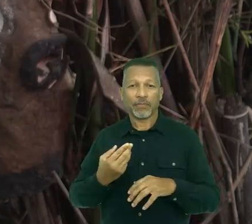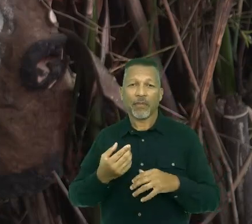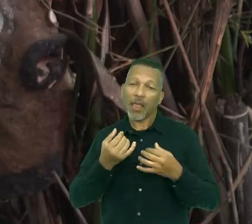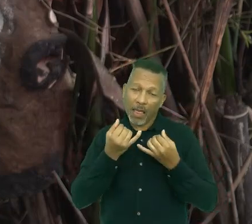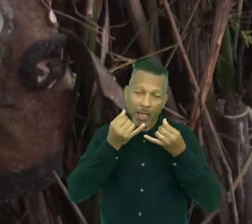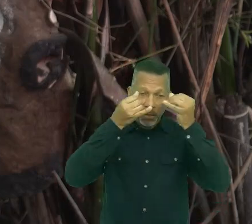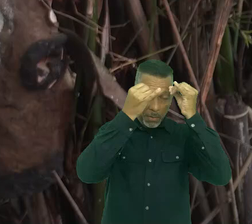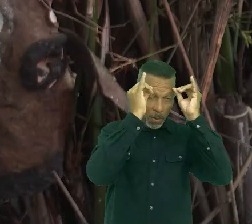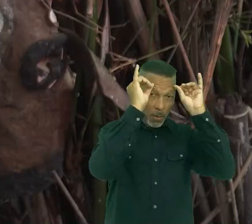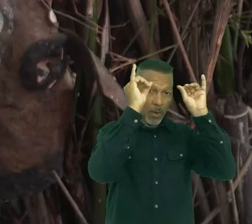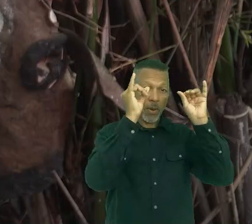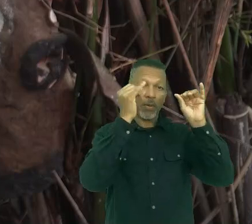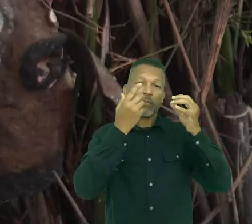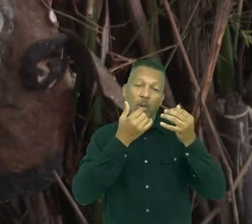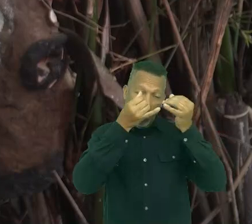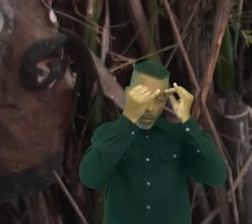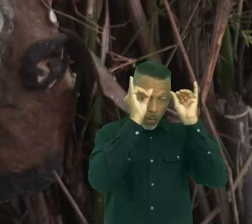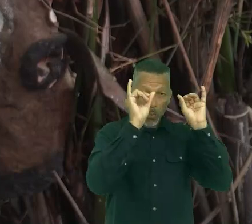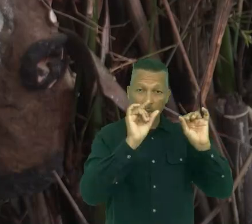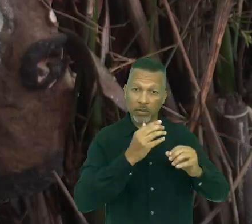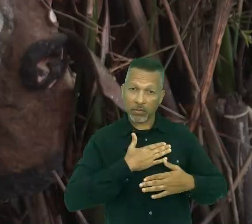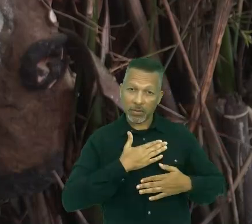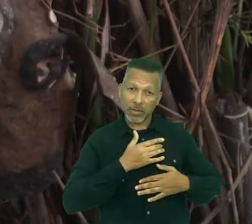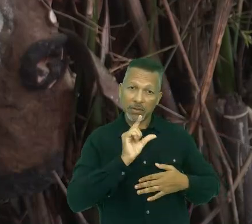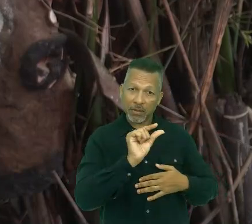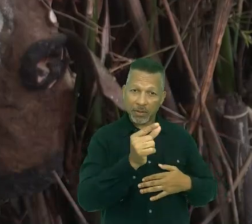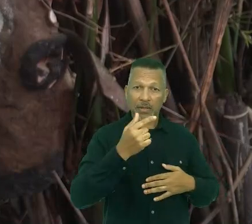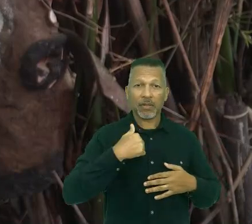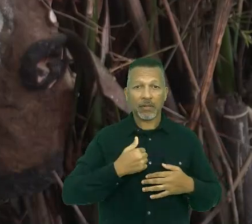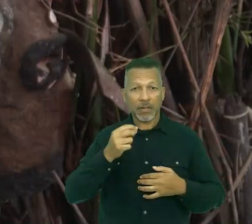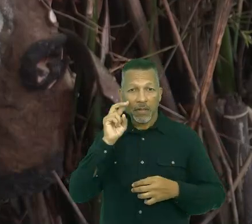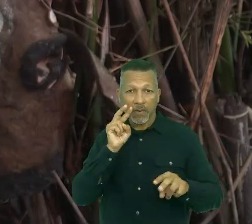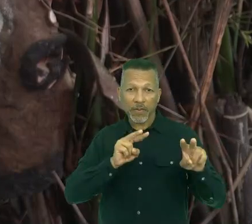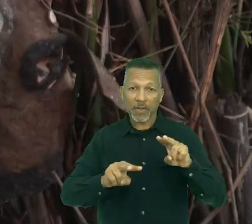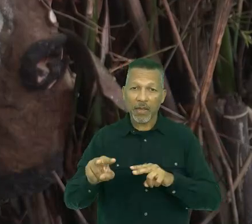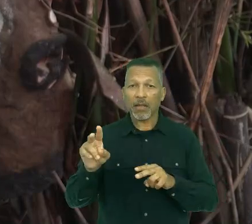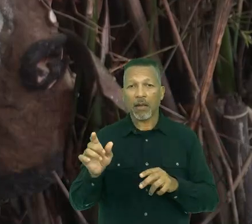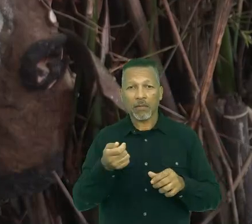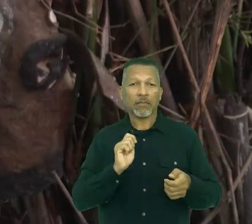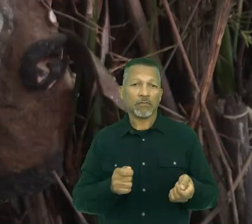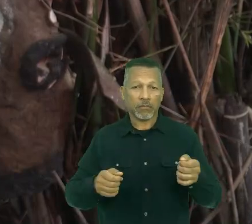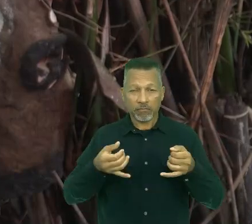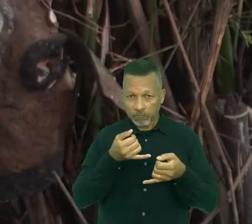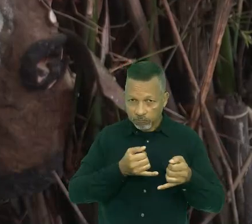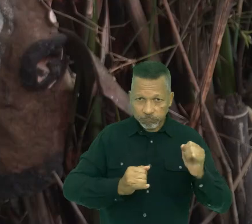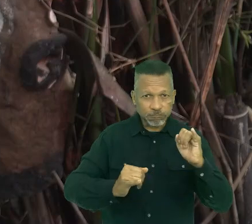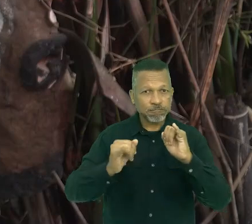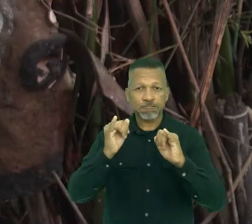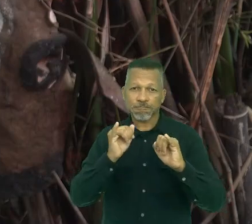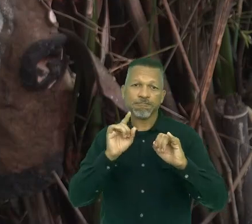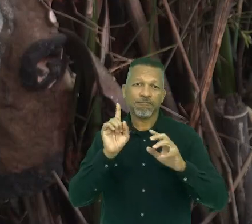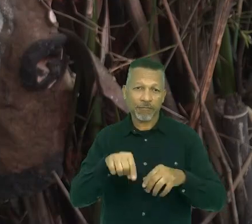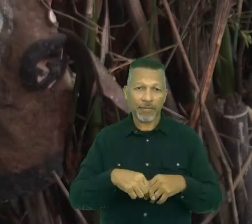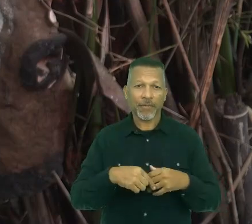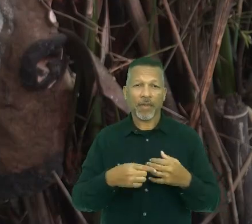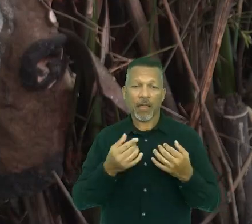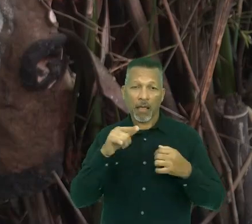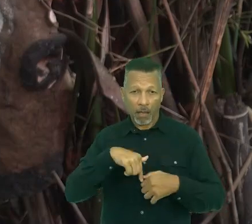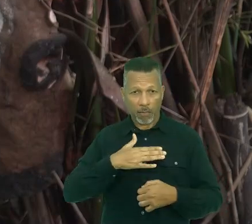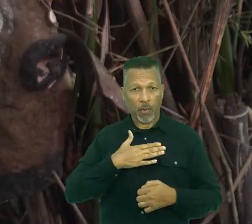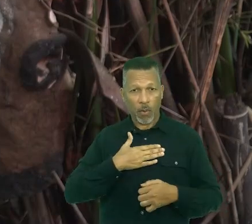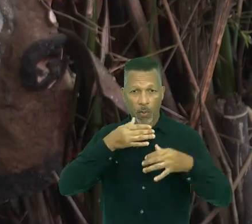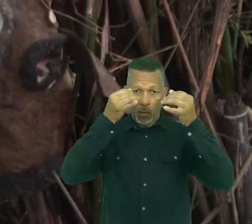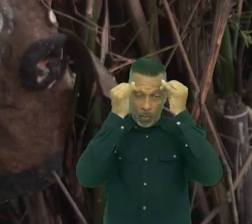ei meu boizinho, tem orelha cabanada, chifre raba paradinho.